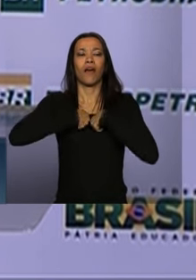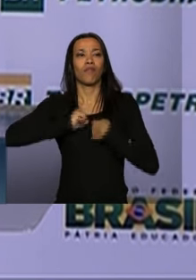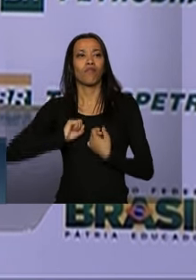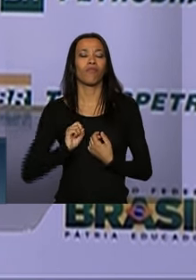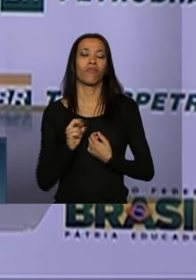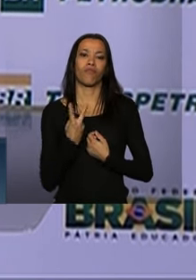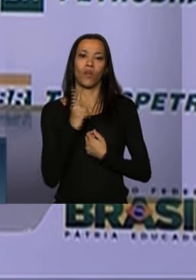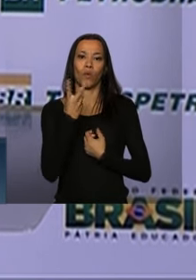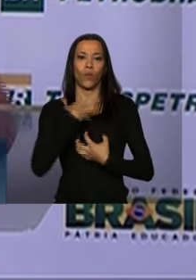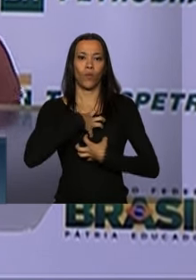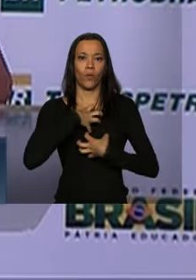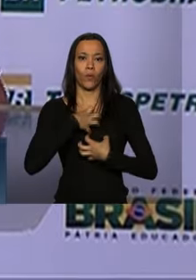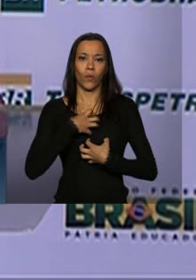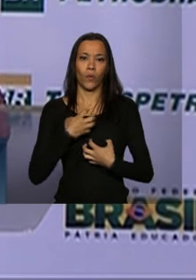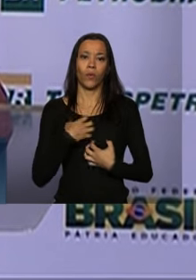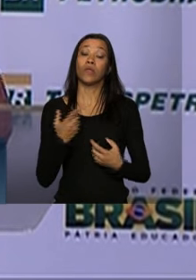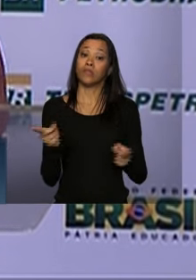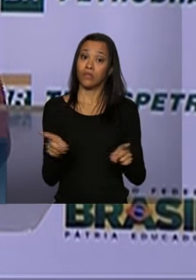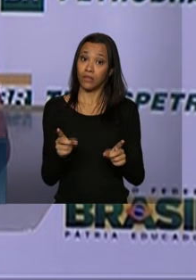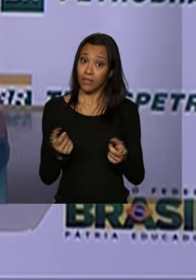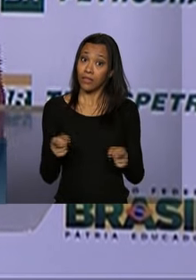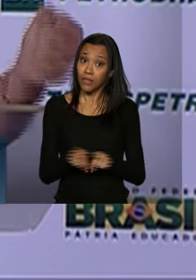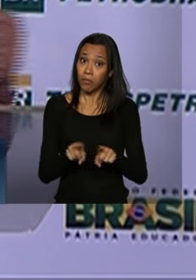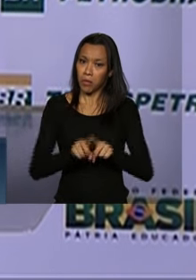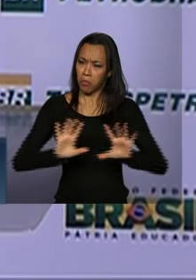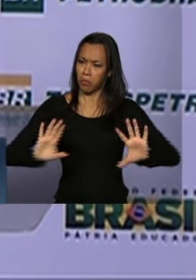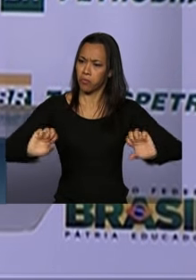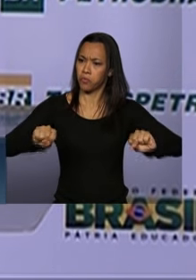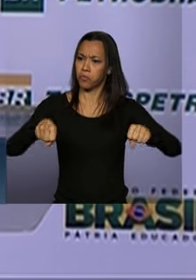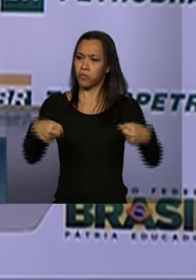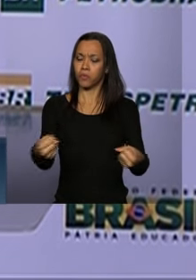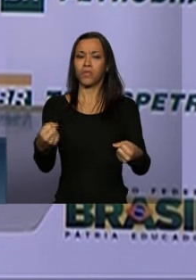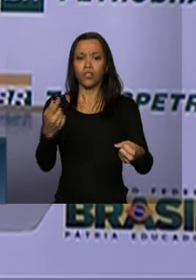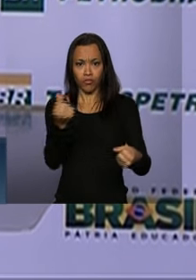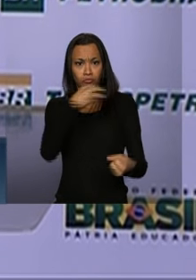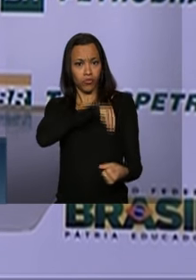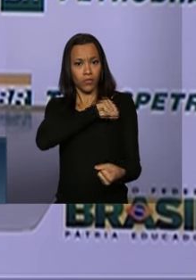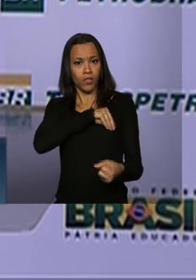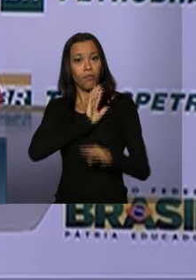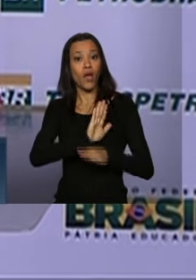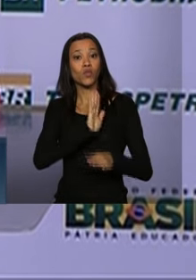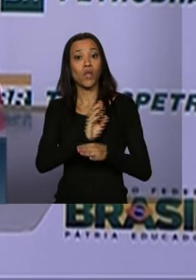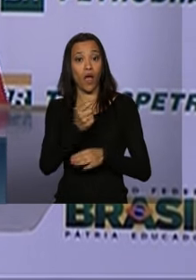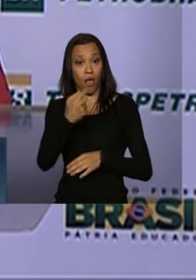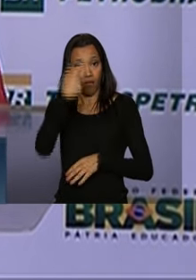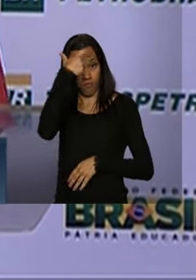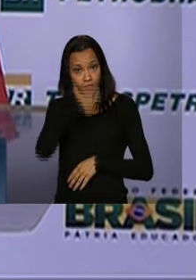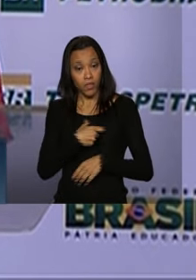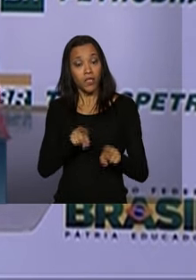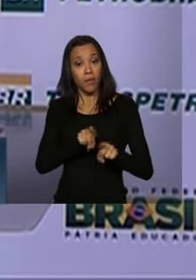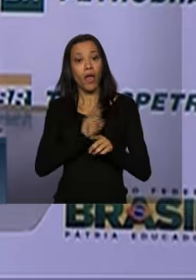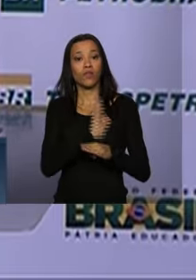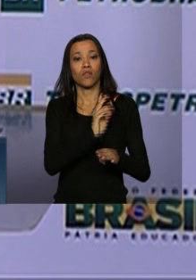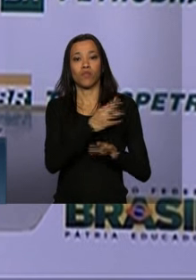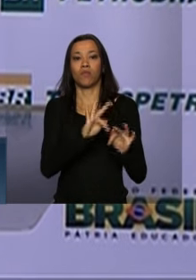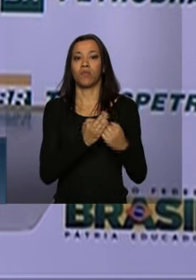geram riqueza para manter a si e a sua família. Como mostrou aqui